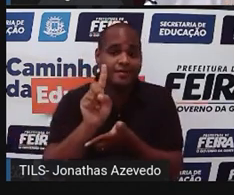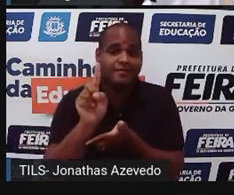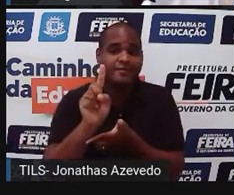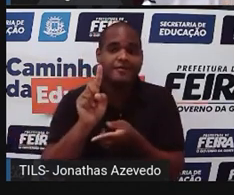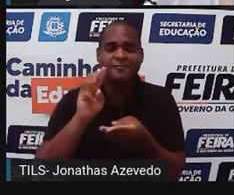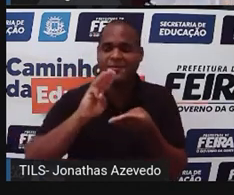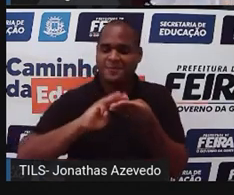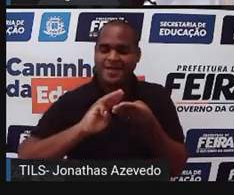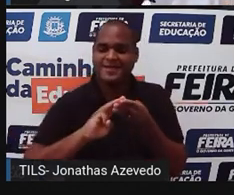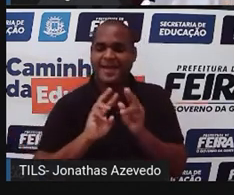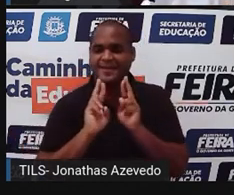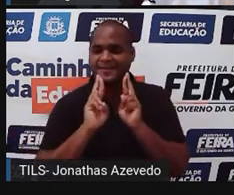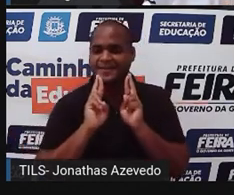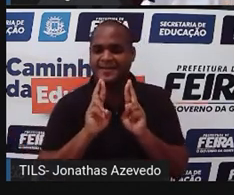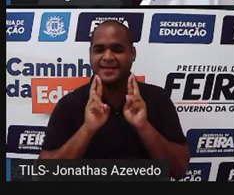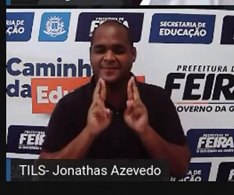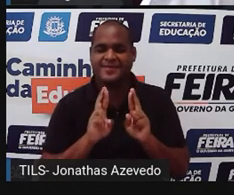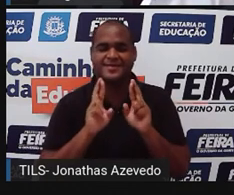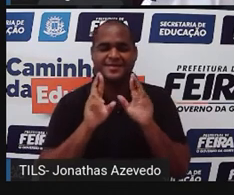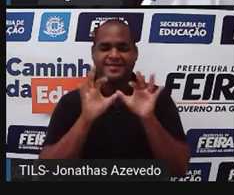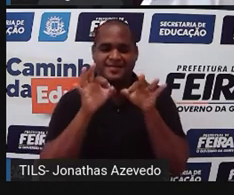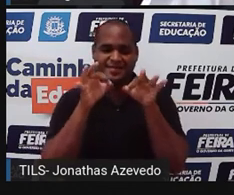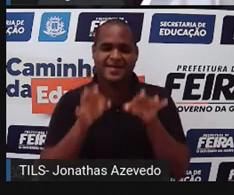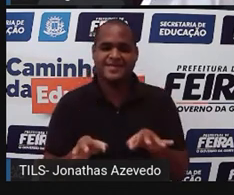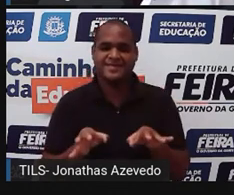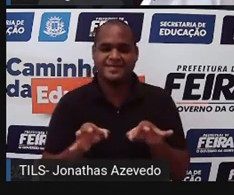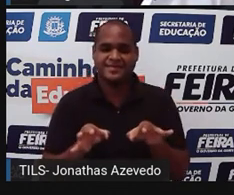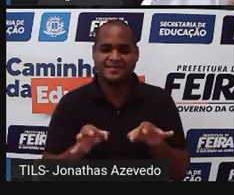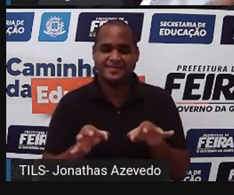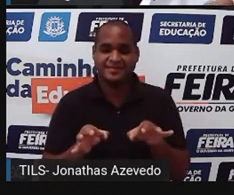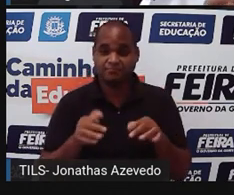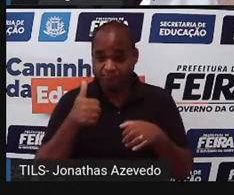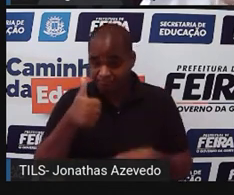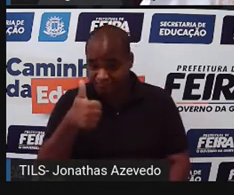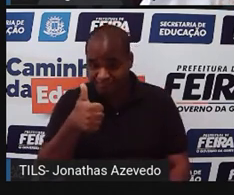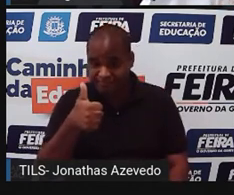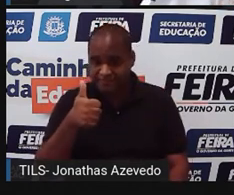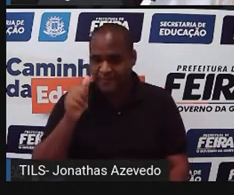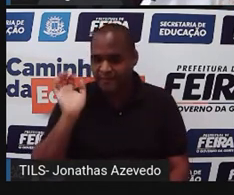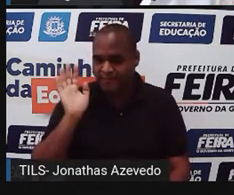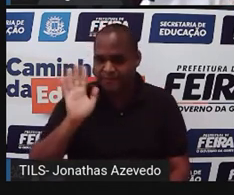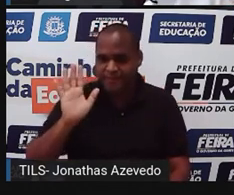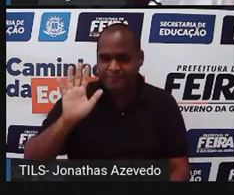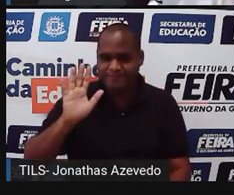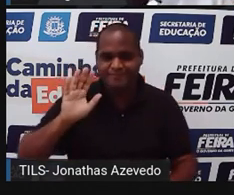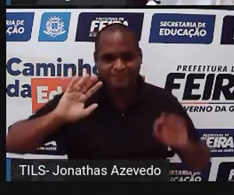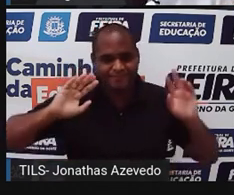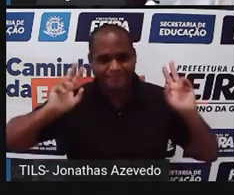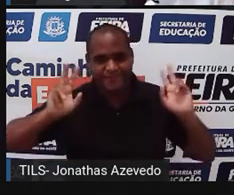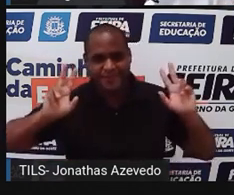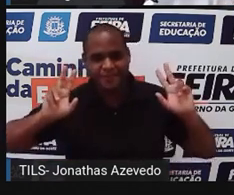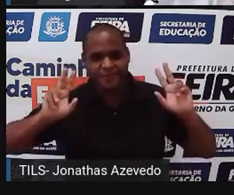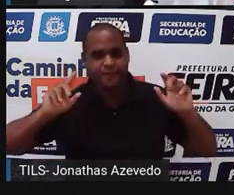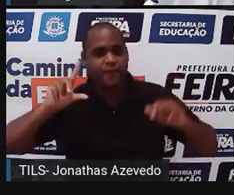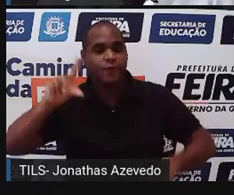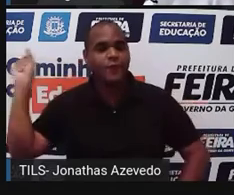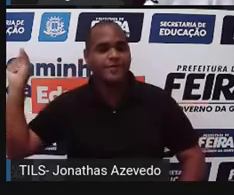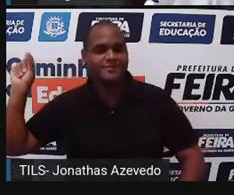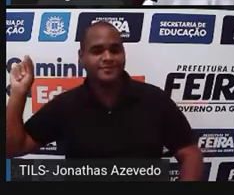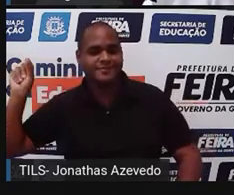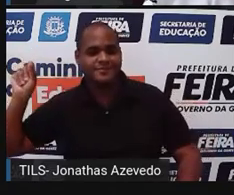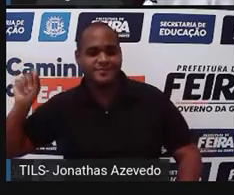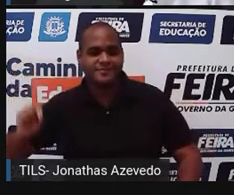problema matemática é solução é isso aí valeu até mais fui